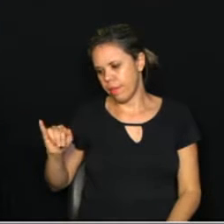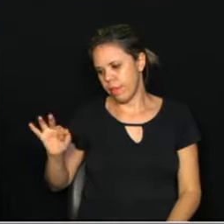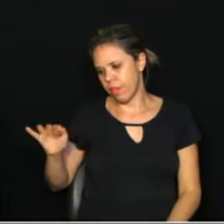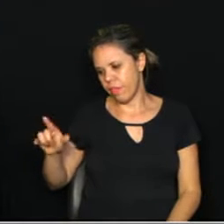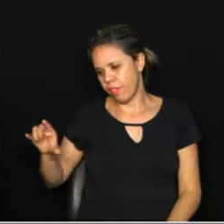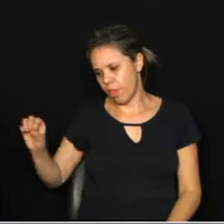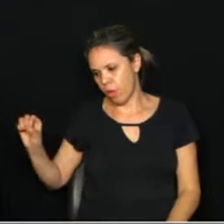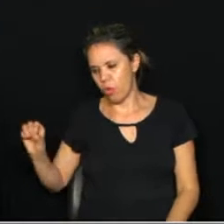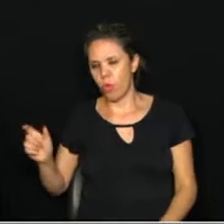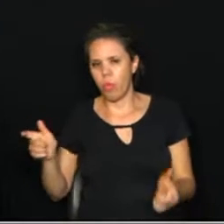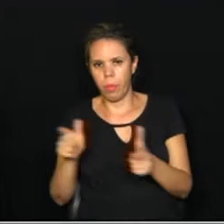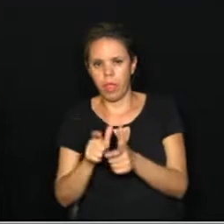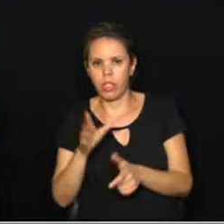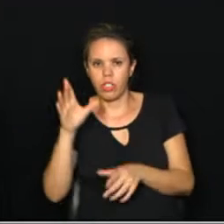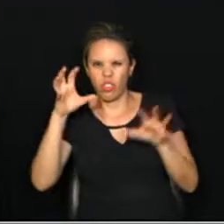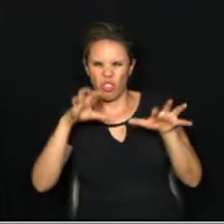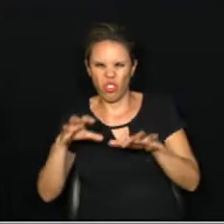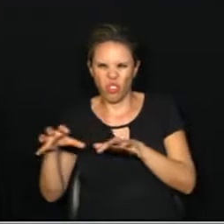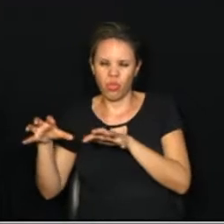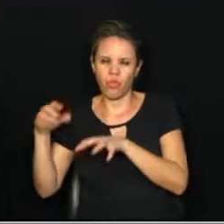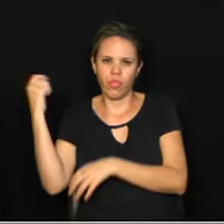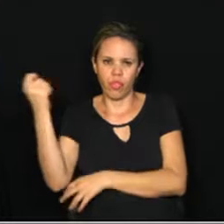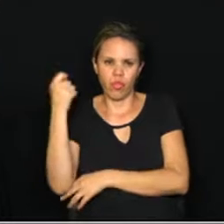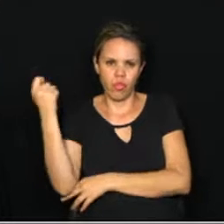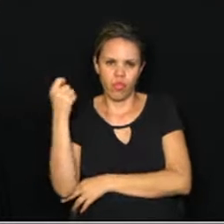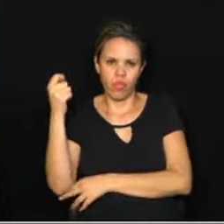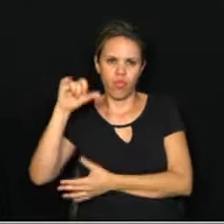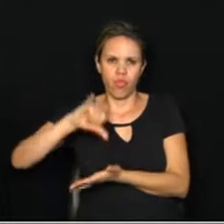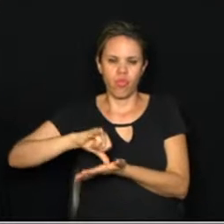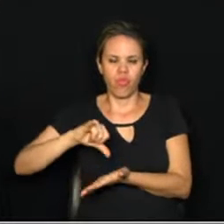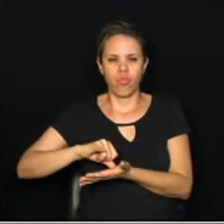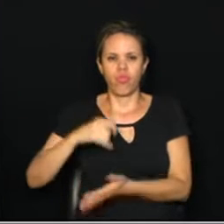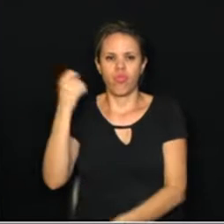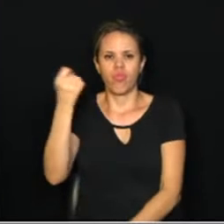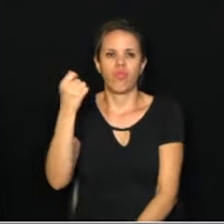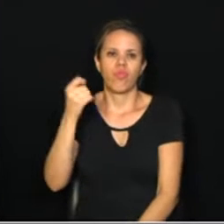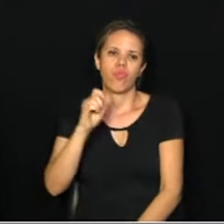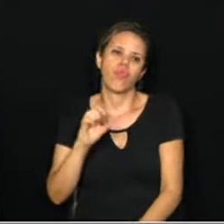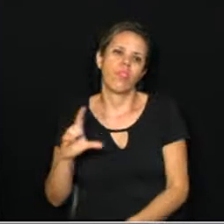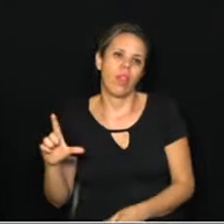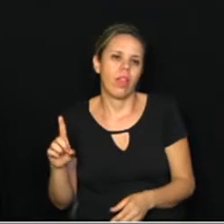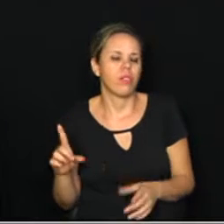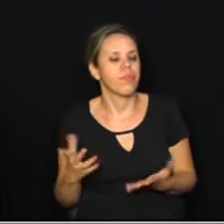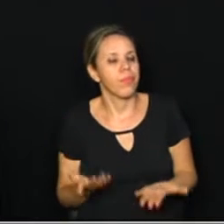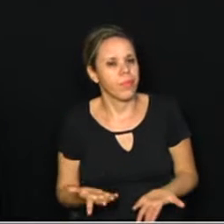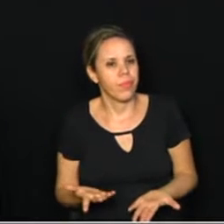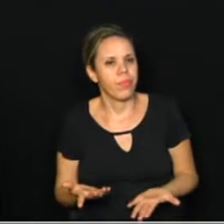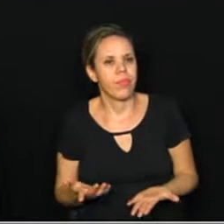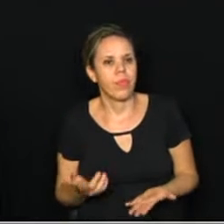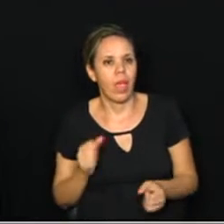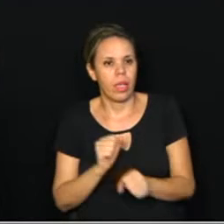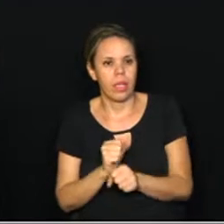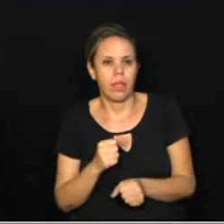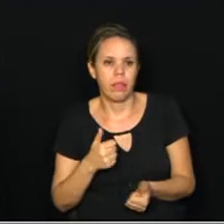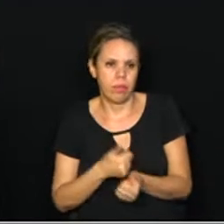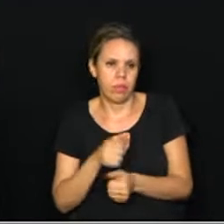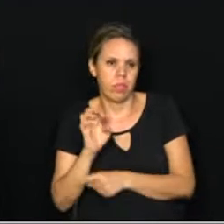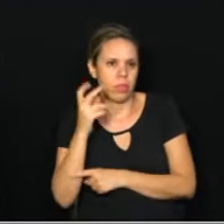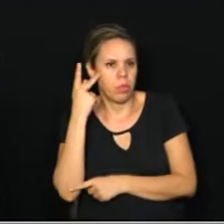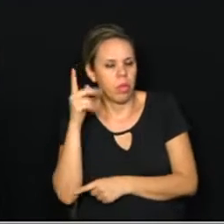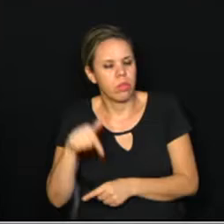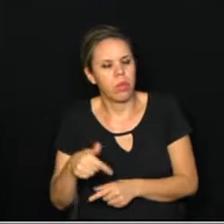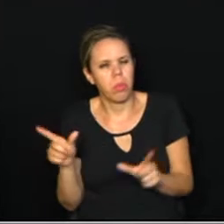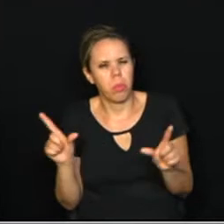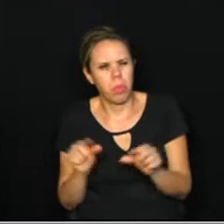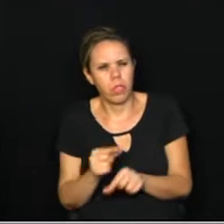região sul e mais na região central aqui do sudeste, onde está a nossa bacia, né? Então já se esperava-se menos chuvas, né,